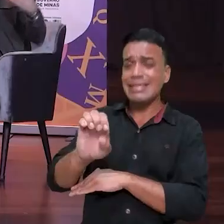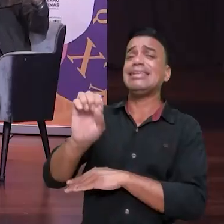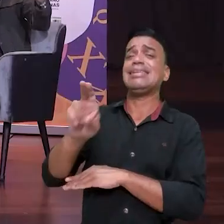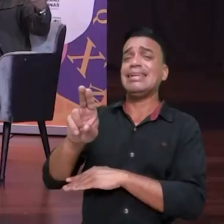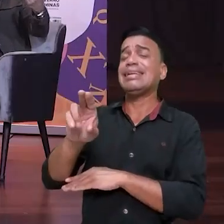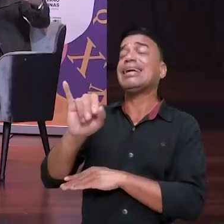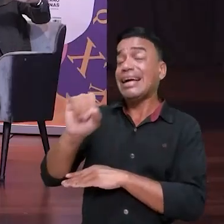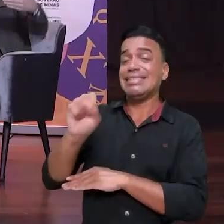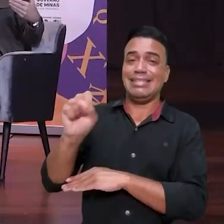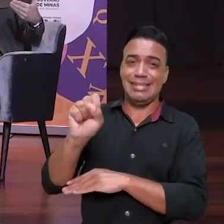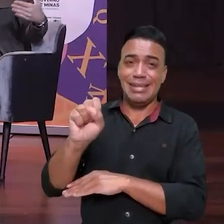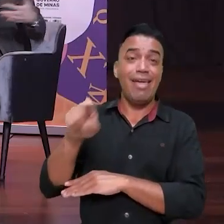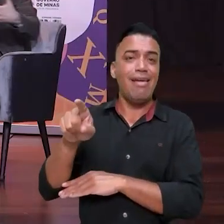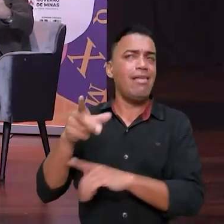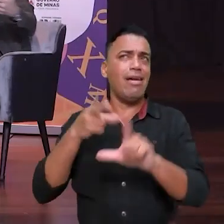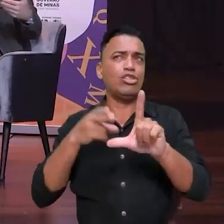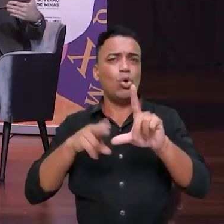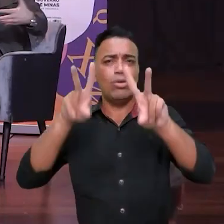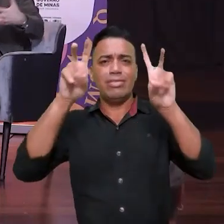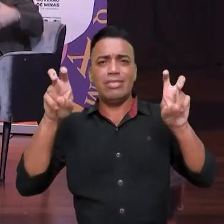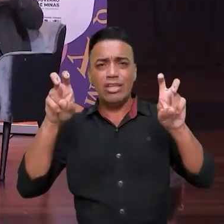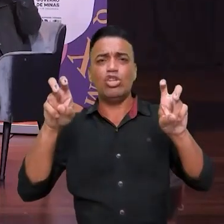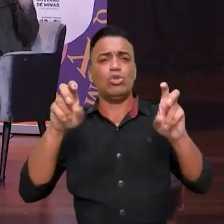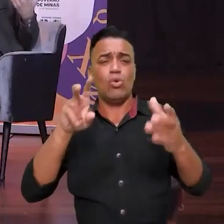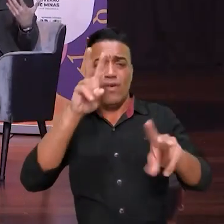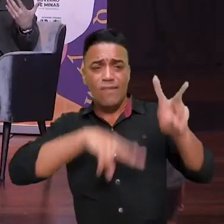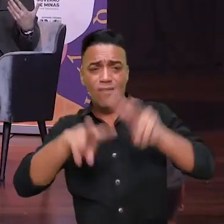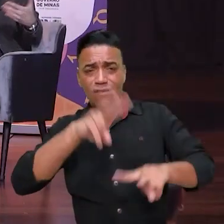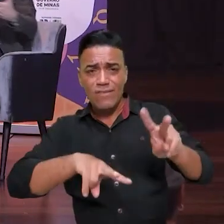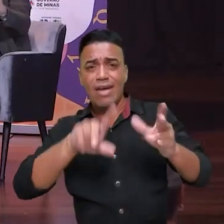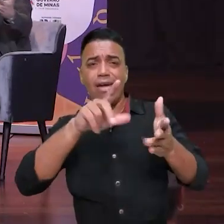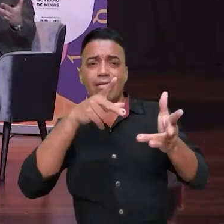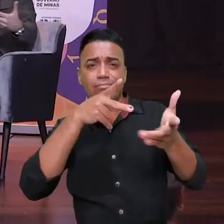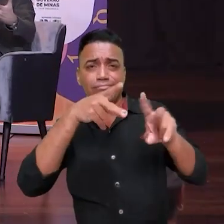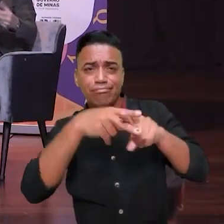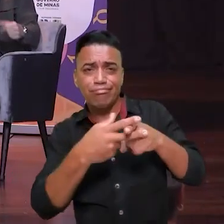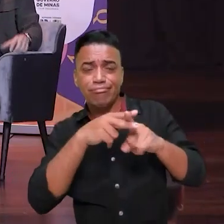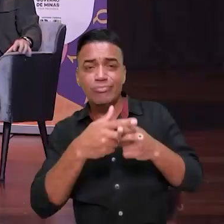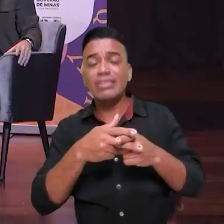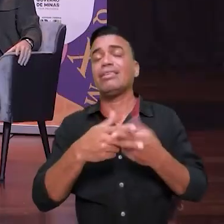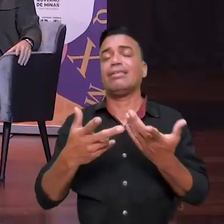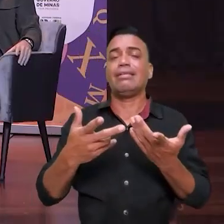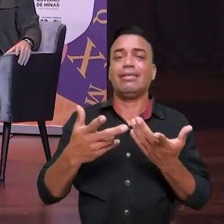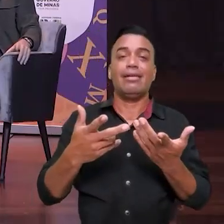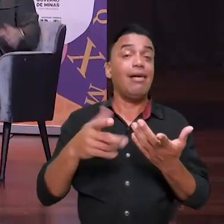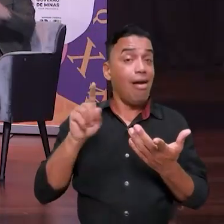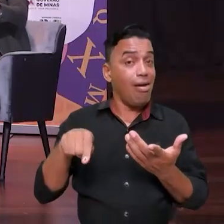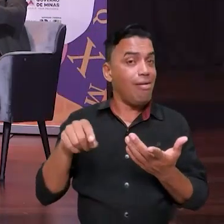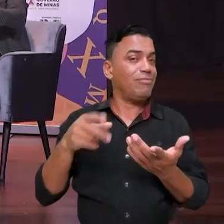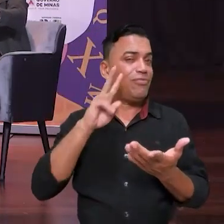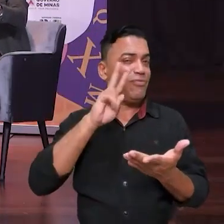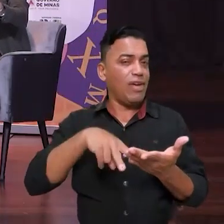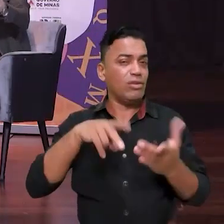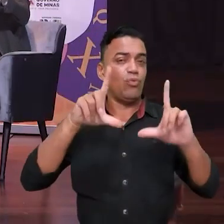editor, para fazer os títulos, para revisar, ele era também um copydesk, né, um excelente copydesk. E aí,